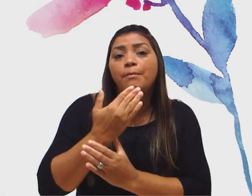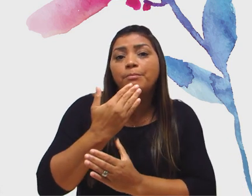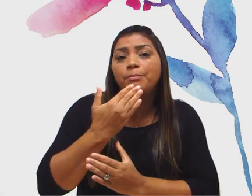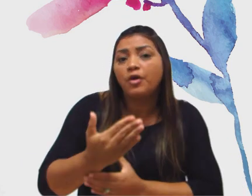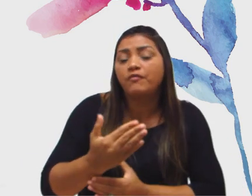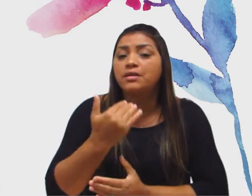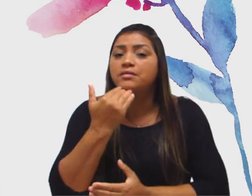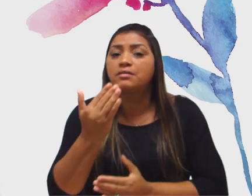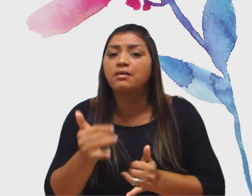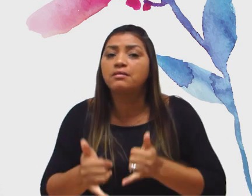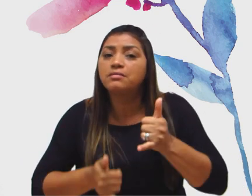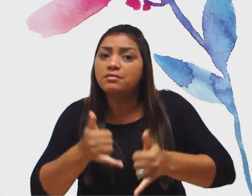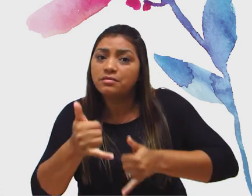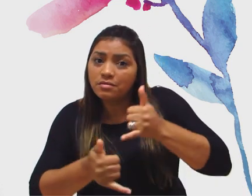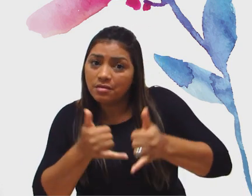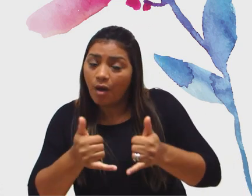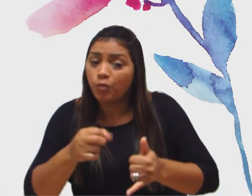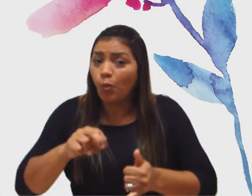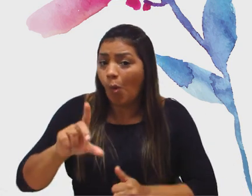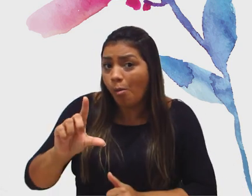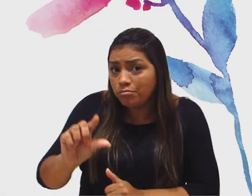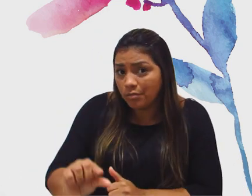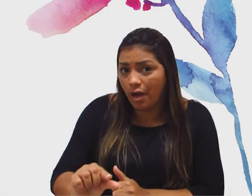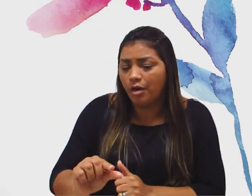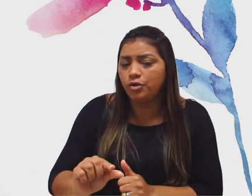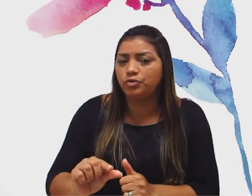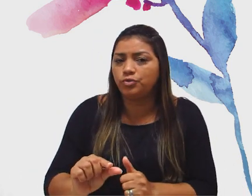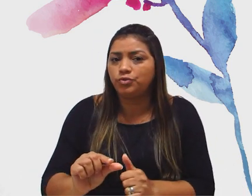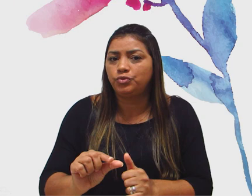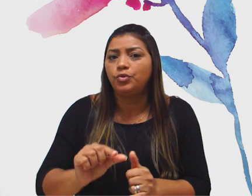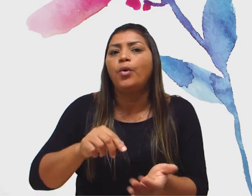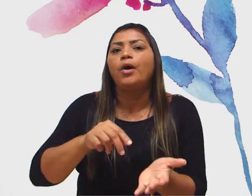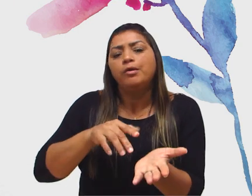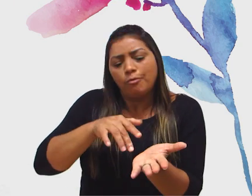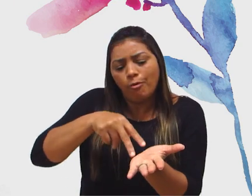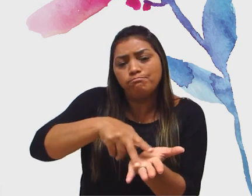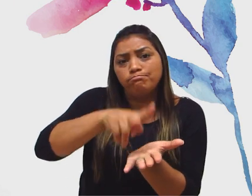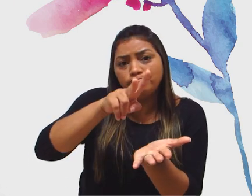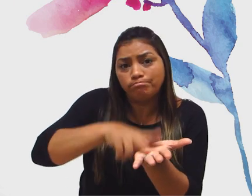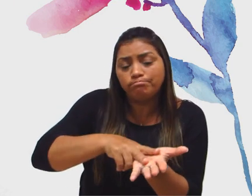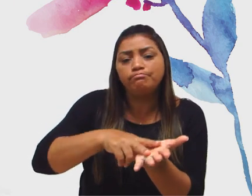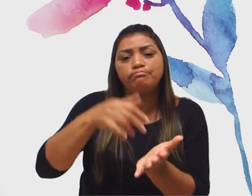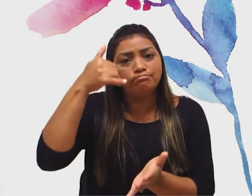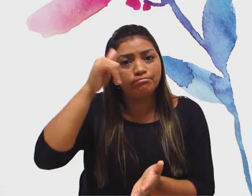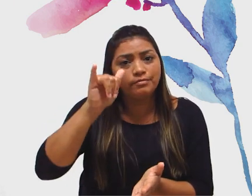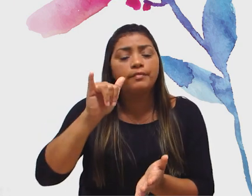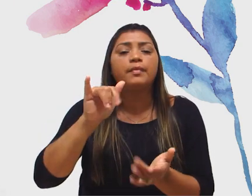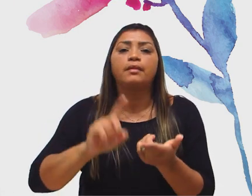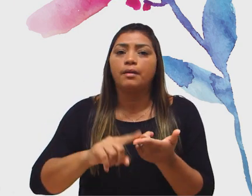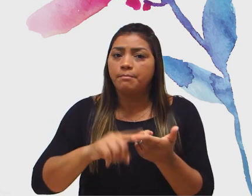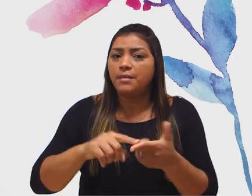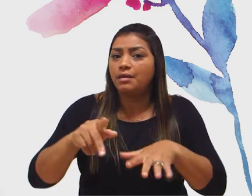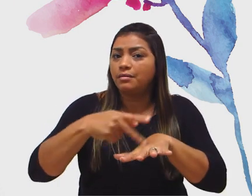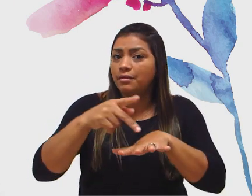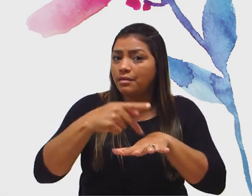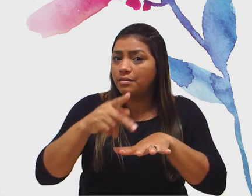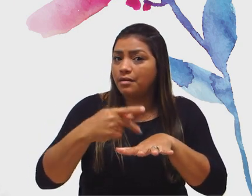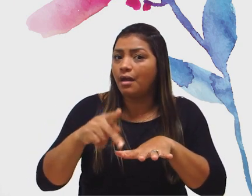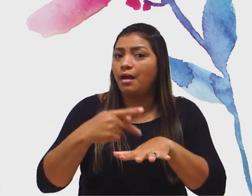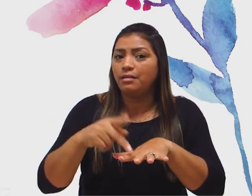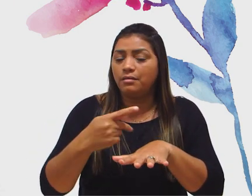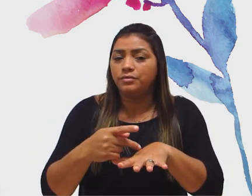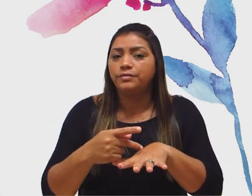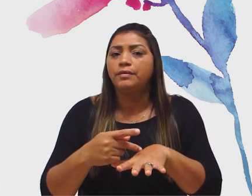salto ou com salto baixo e com um solado antiderrapante. Evite sandálias abertas e